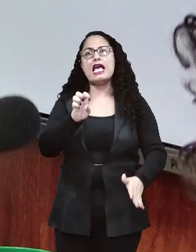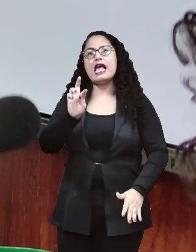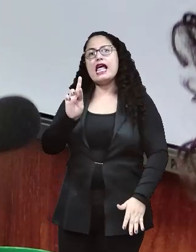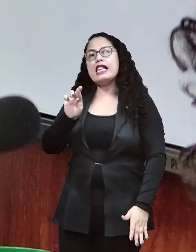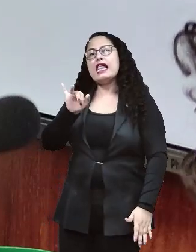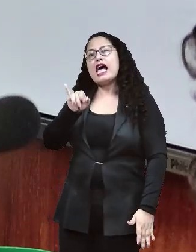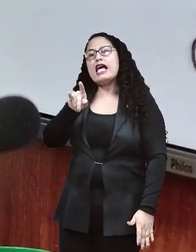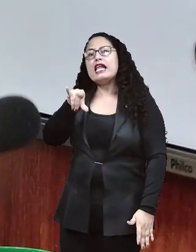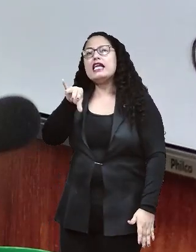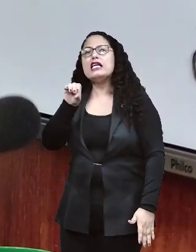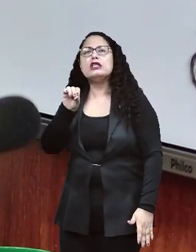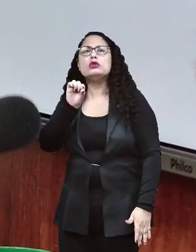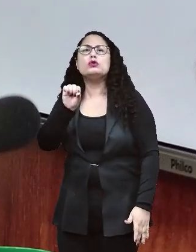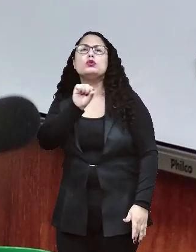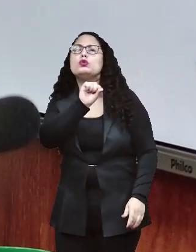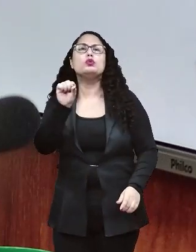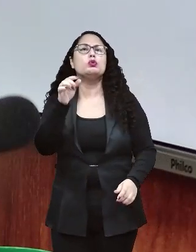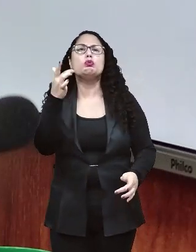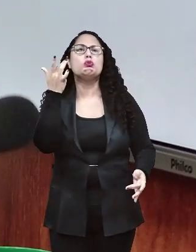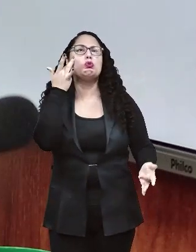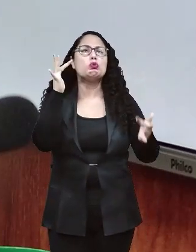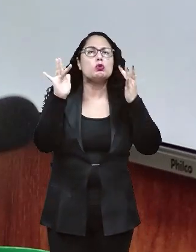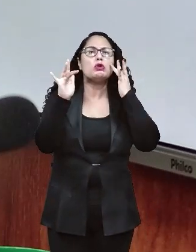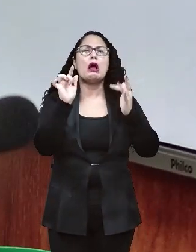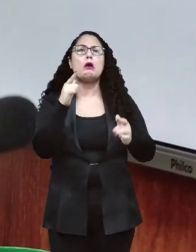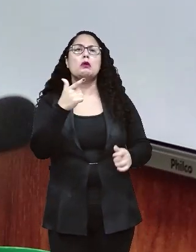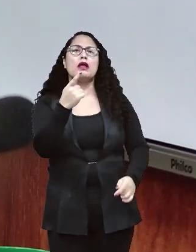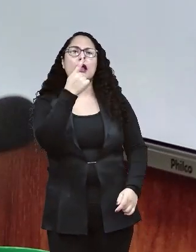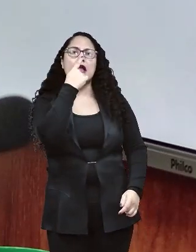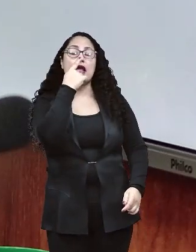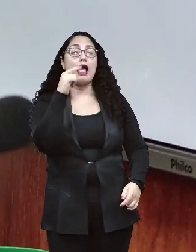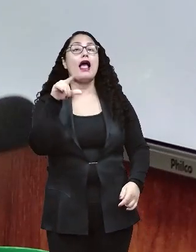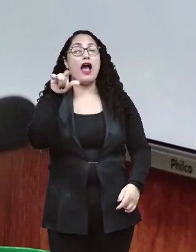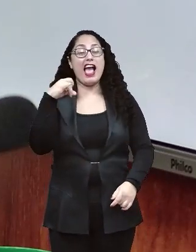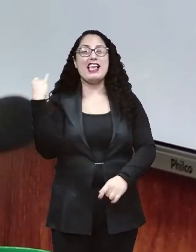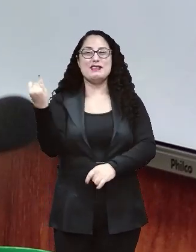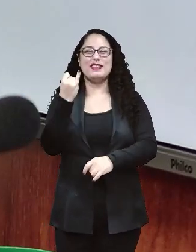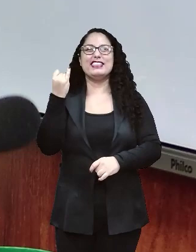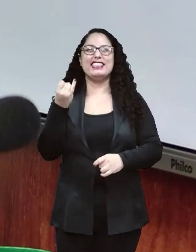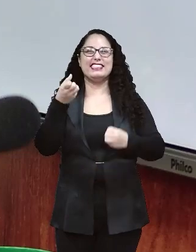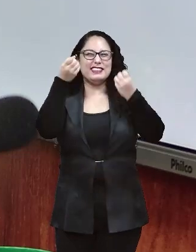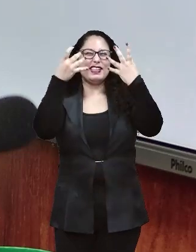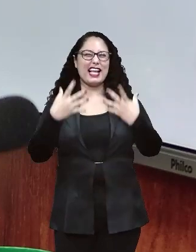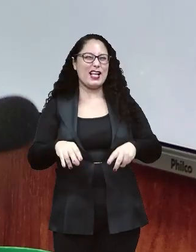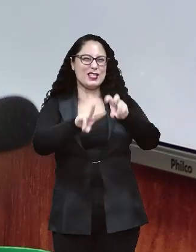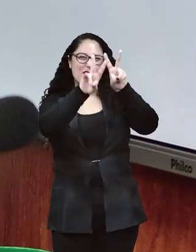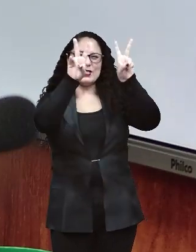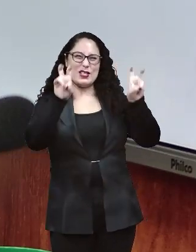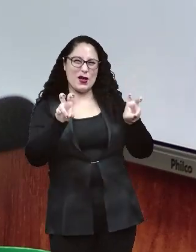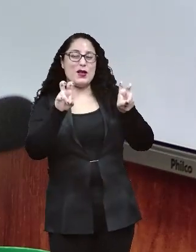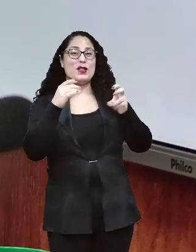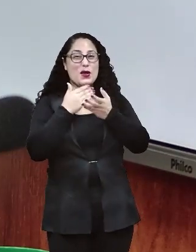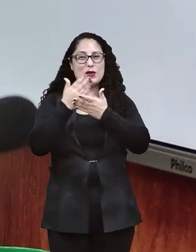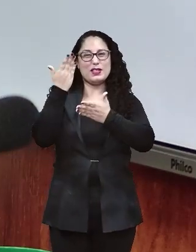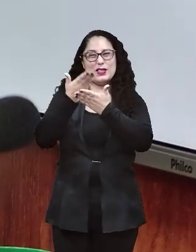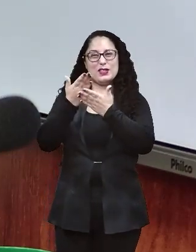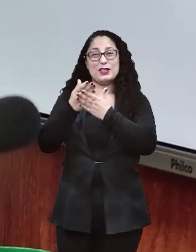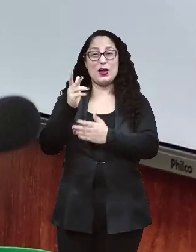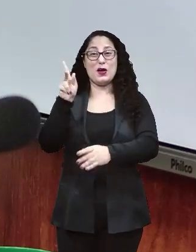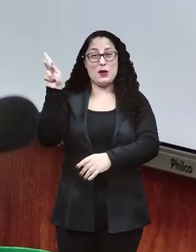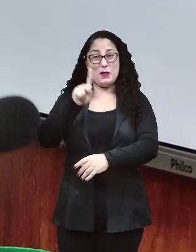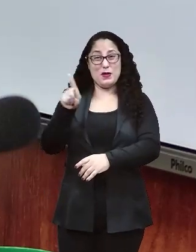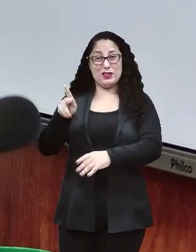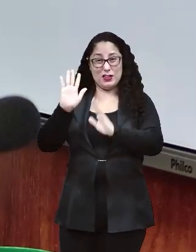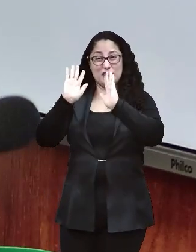pessoas não têm familiaridade ainda, então eu acho que é importante a gente falar sobre o tema, né? Estou começando a estudar, o professor